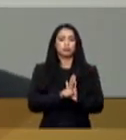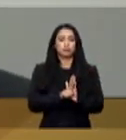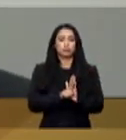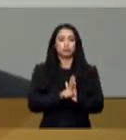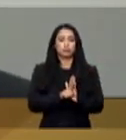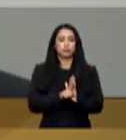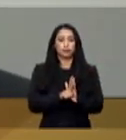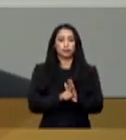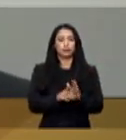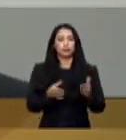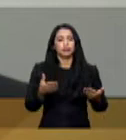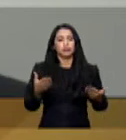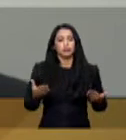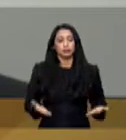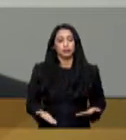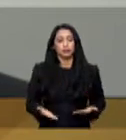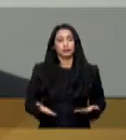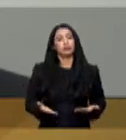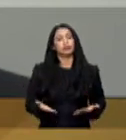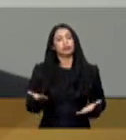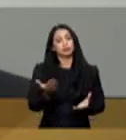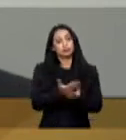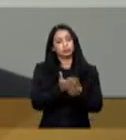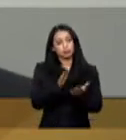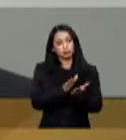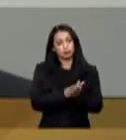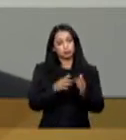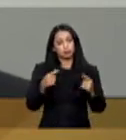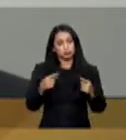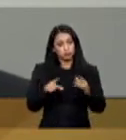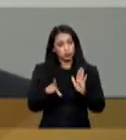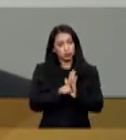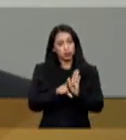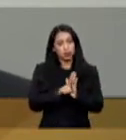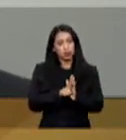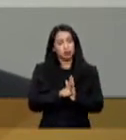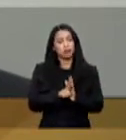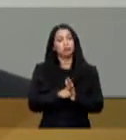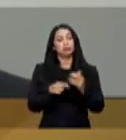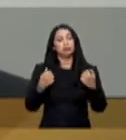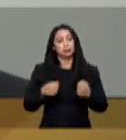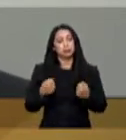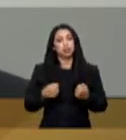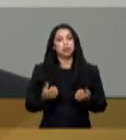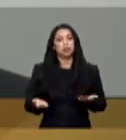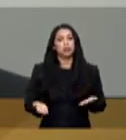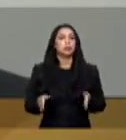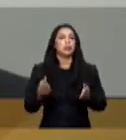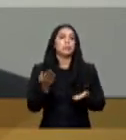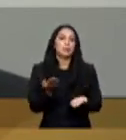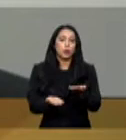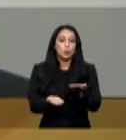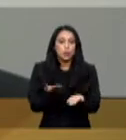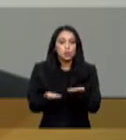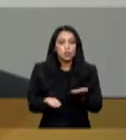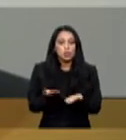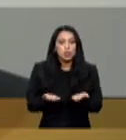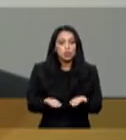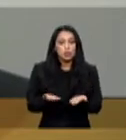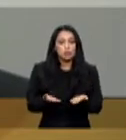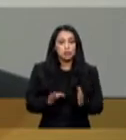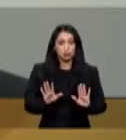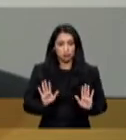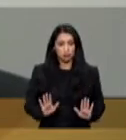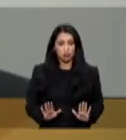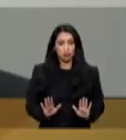que pressupõe o correto processo de elaboração legislativa, que as leis sejam proporcionais e razoáveis. A propósito, no mesmo